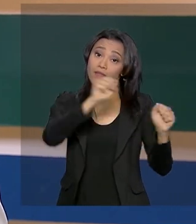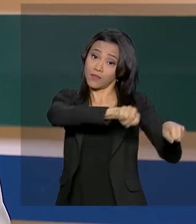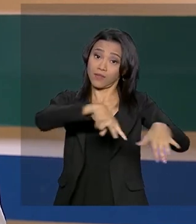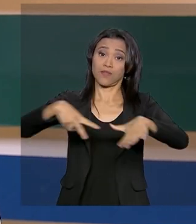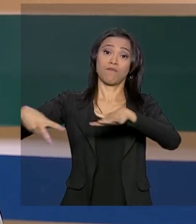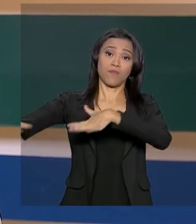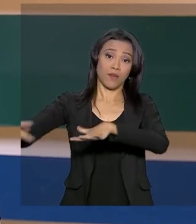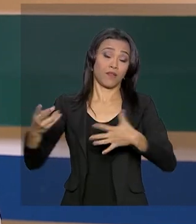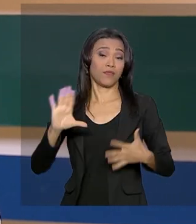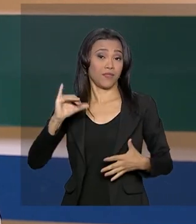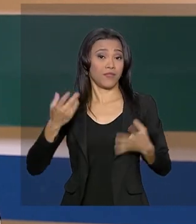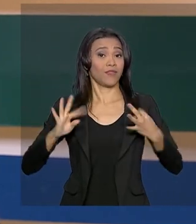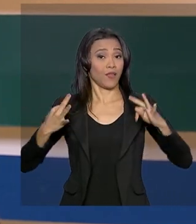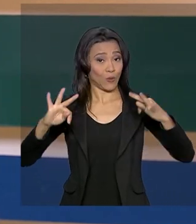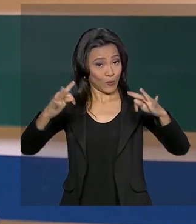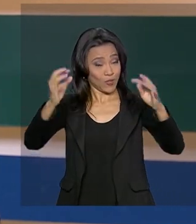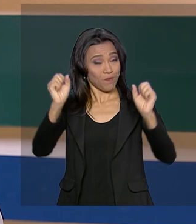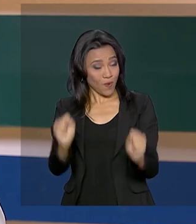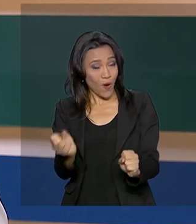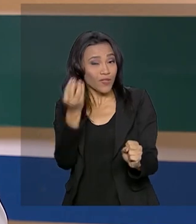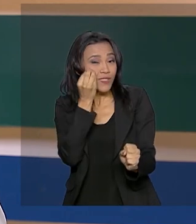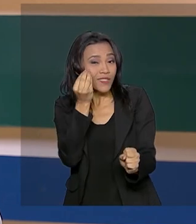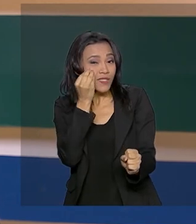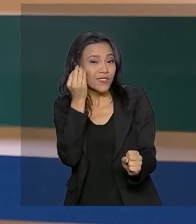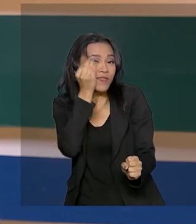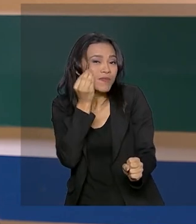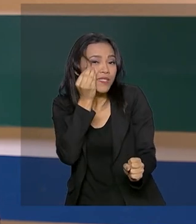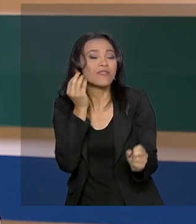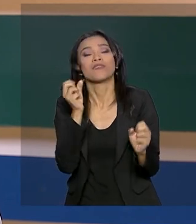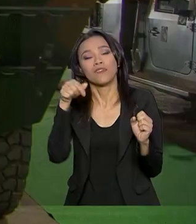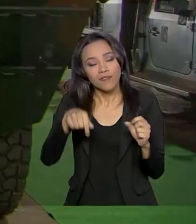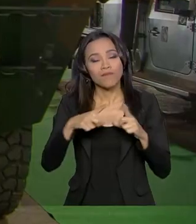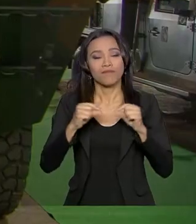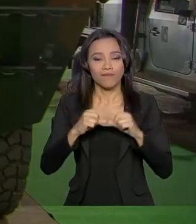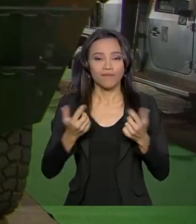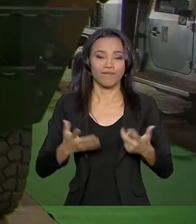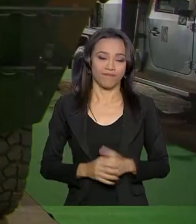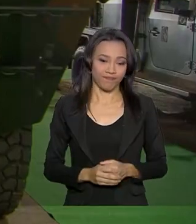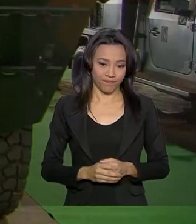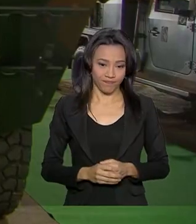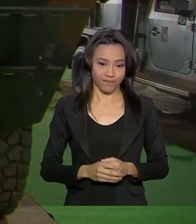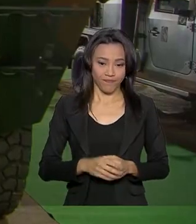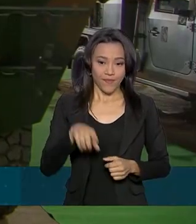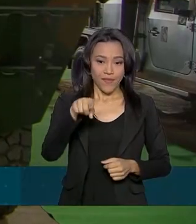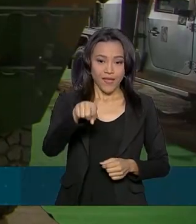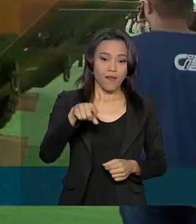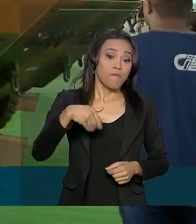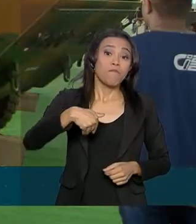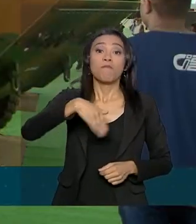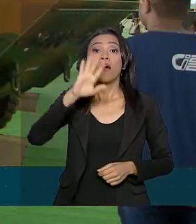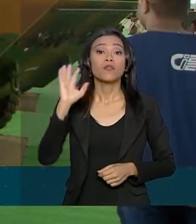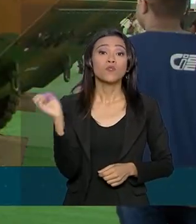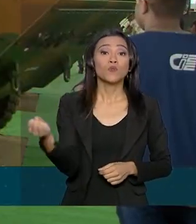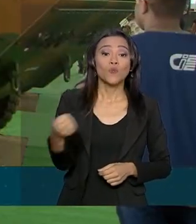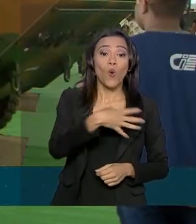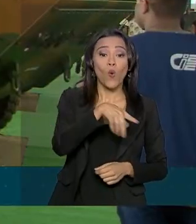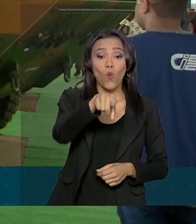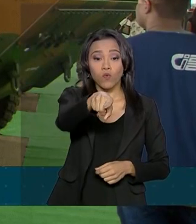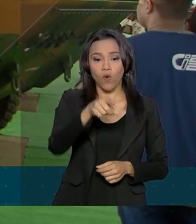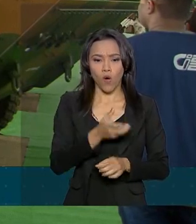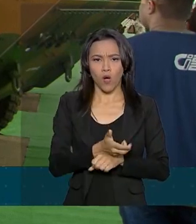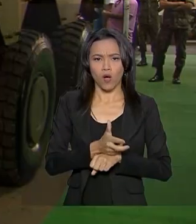de ciência e tecnologia podem fazer aqui em brasília o guarani é o mais novo blindado do exército